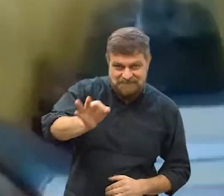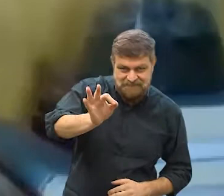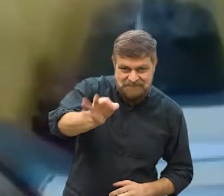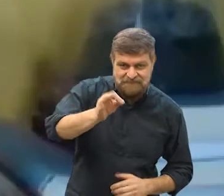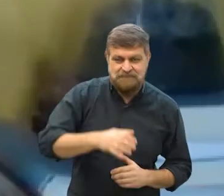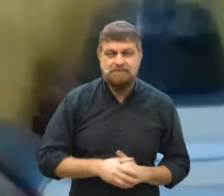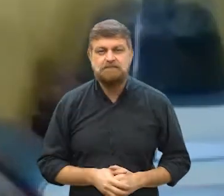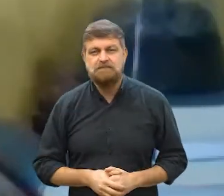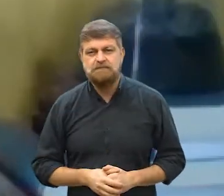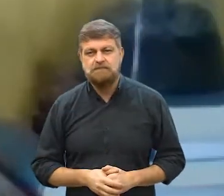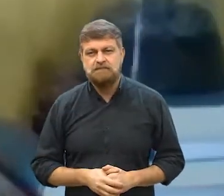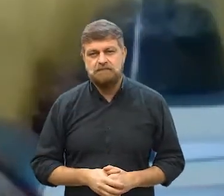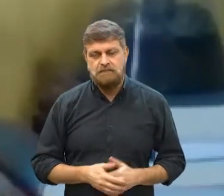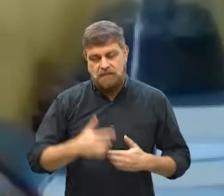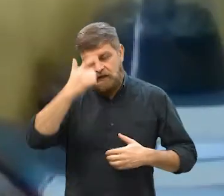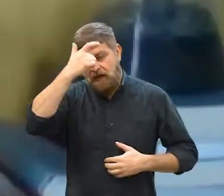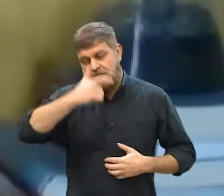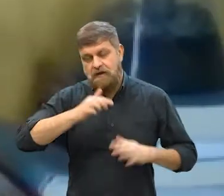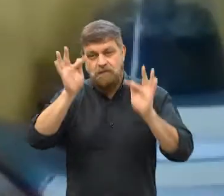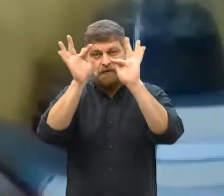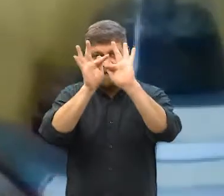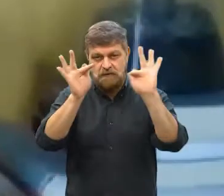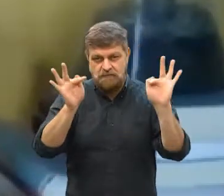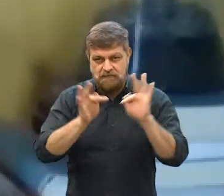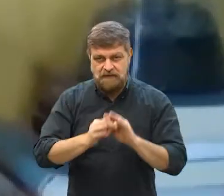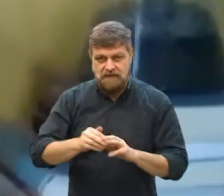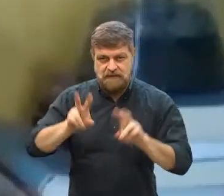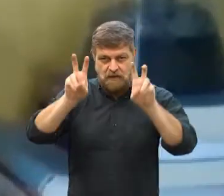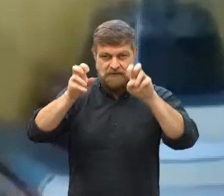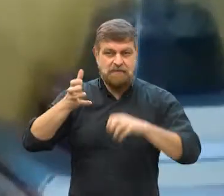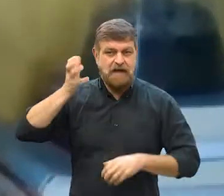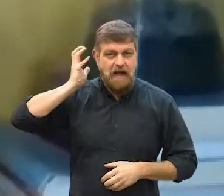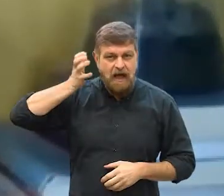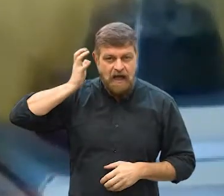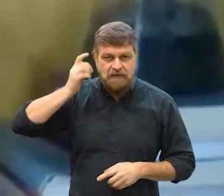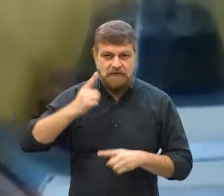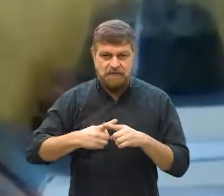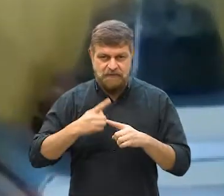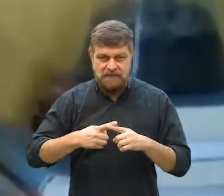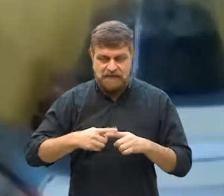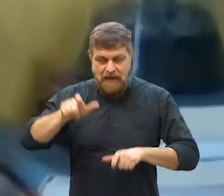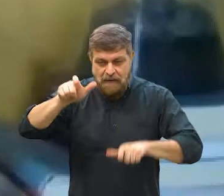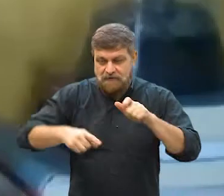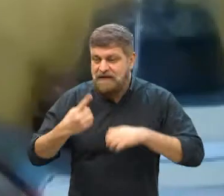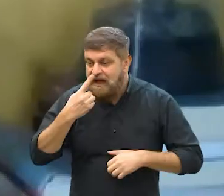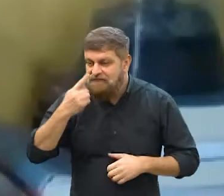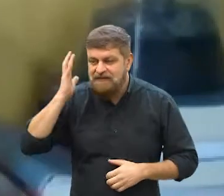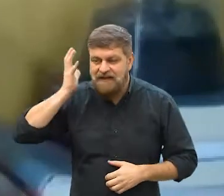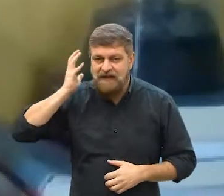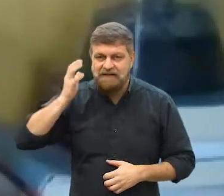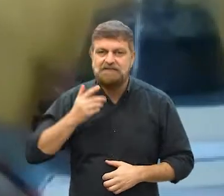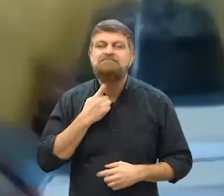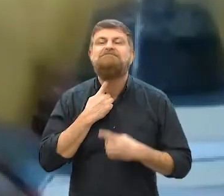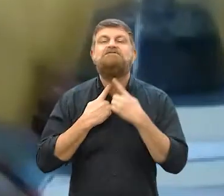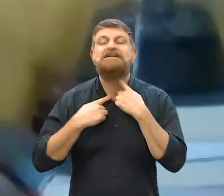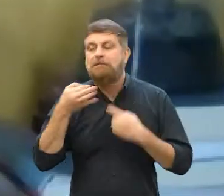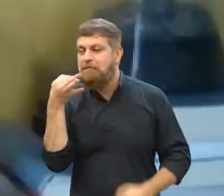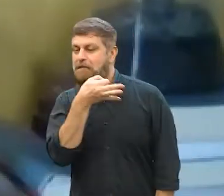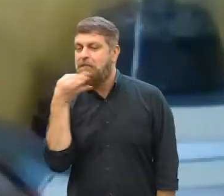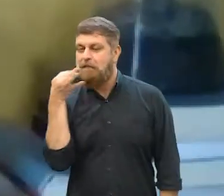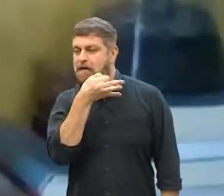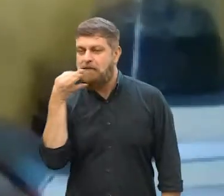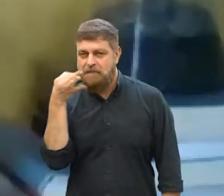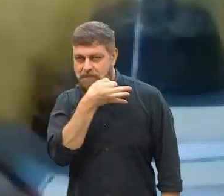É verdade Olha eu fico muito feliz e falar de rádio um grande problema que todo mundo que gosta de rádio e gosta muito de falar né